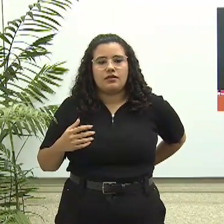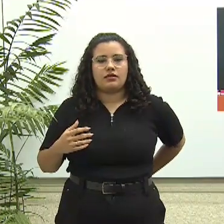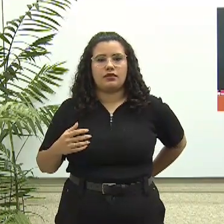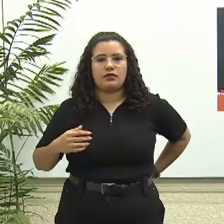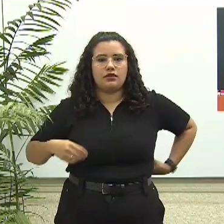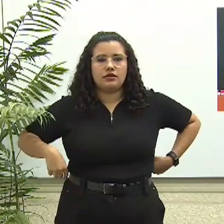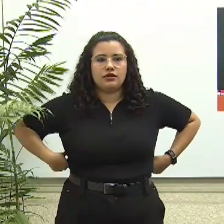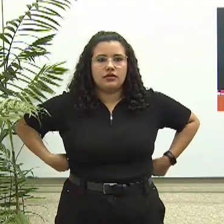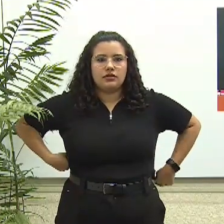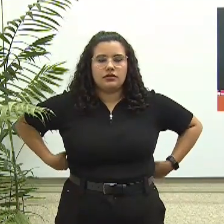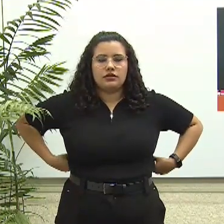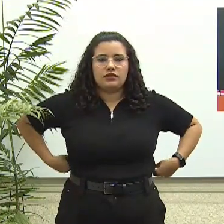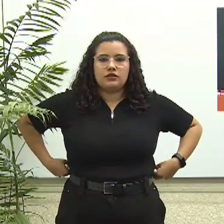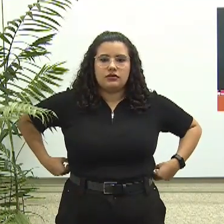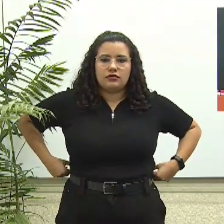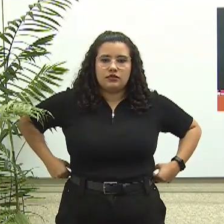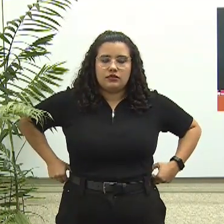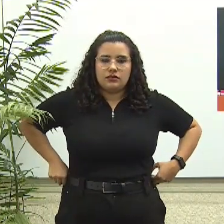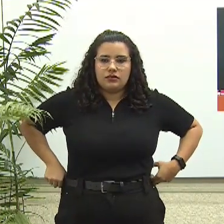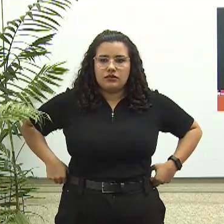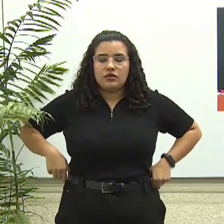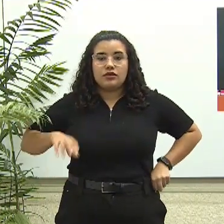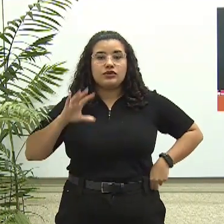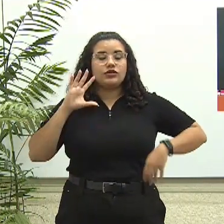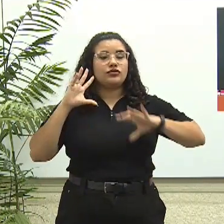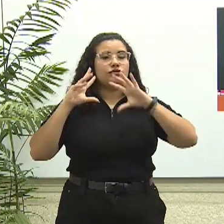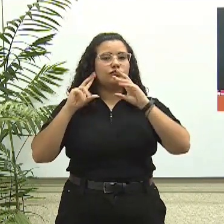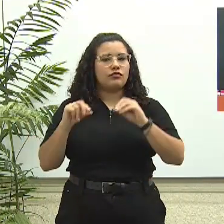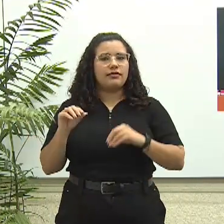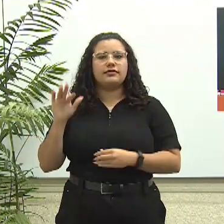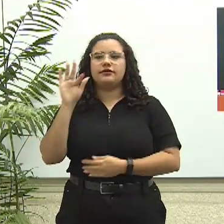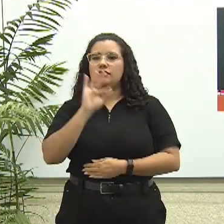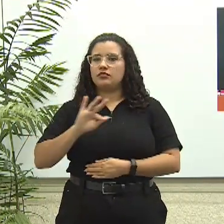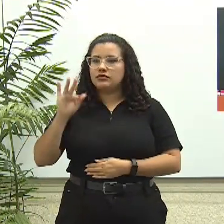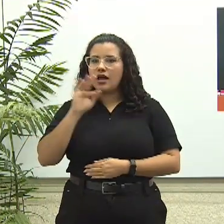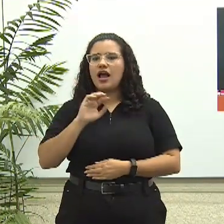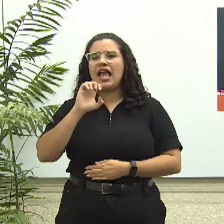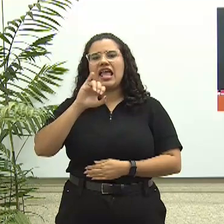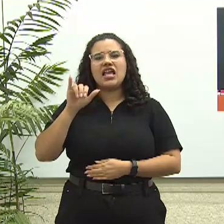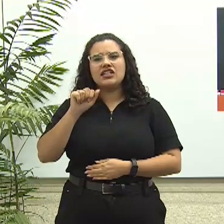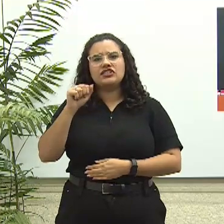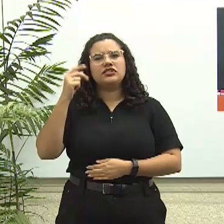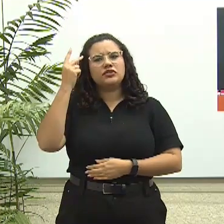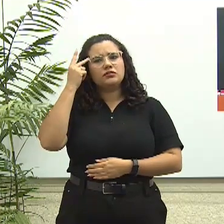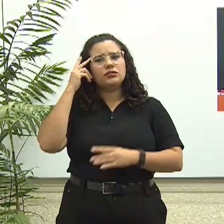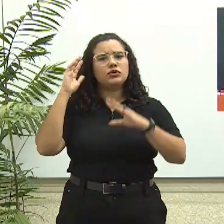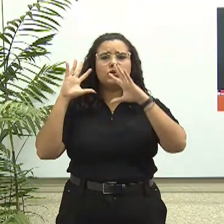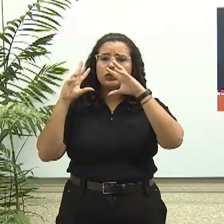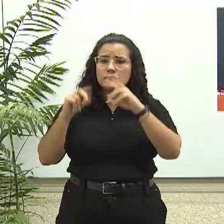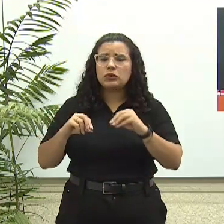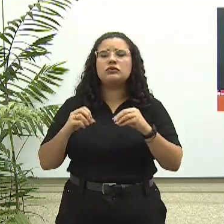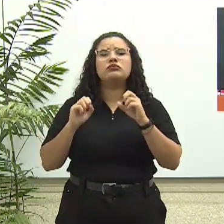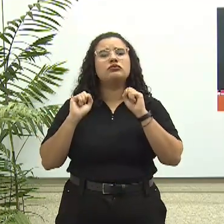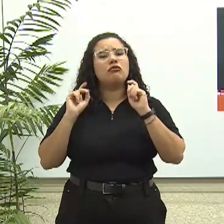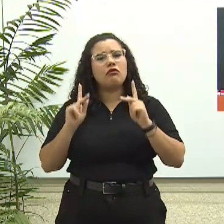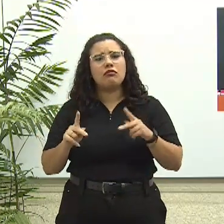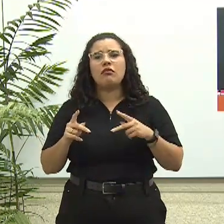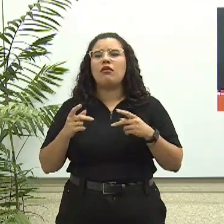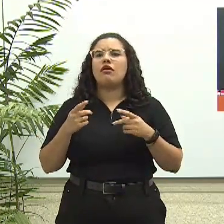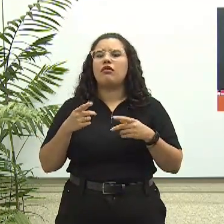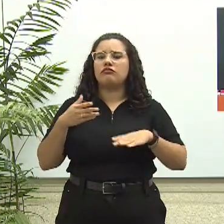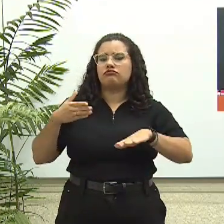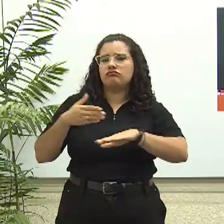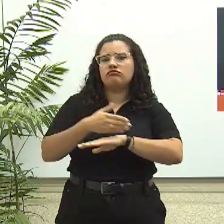uma um levantamento todas as Universidades os centros universitários as ejas brasileiras tal entregaram né pro Zoom